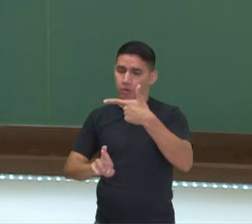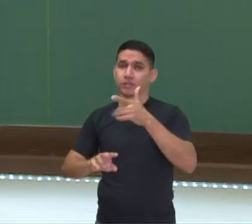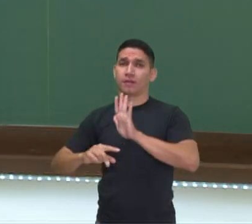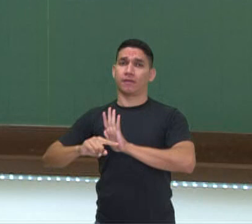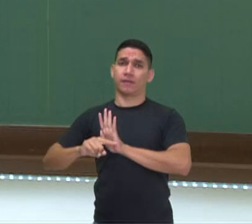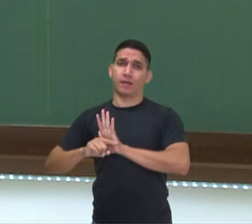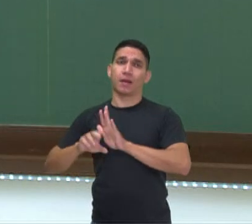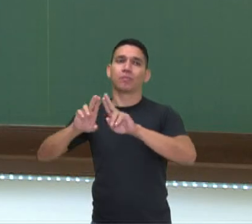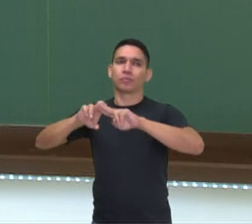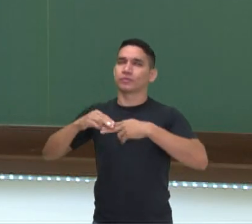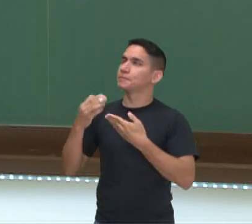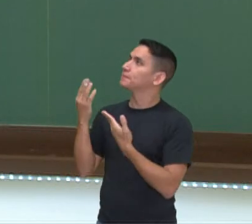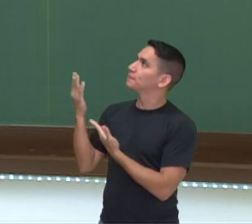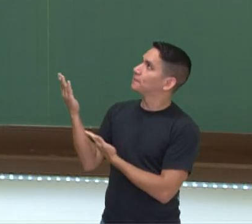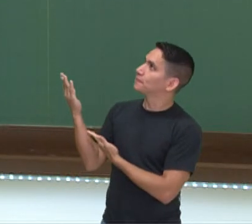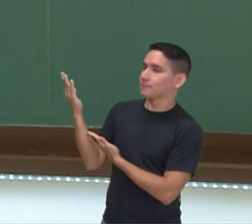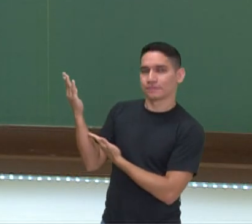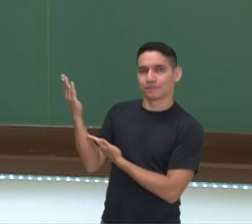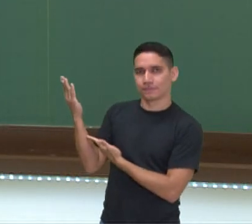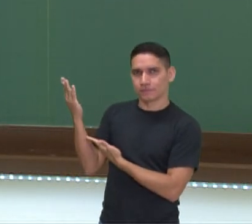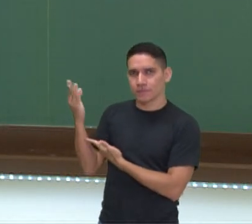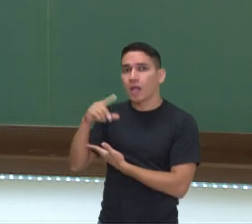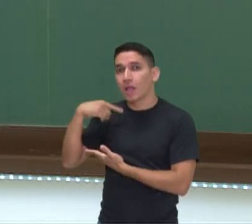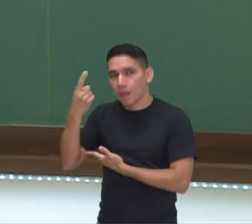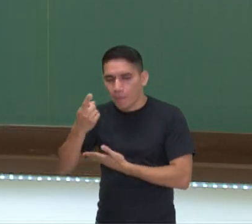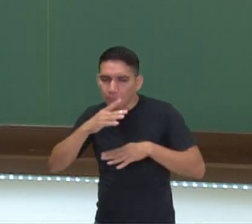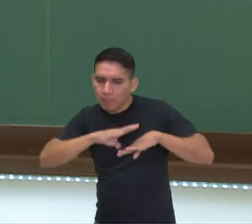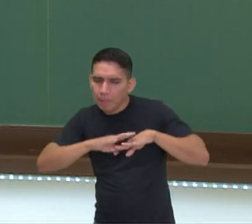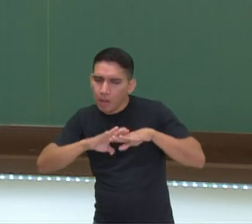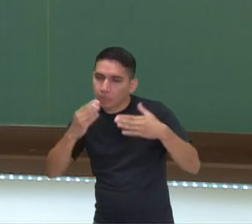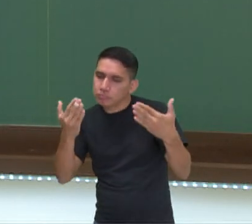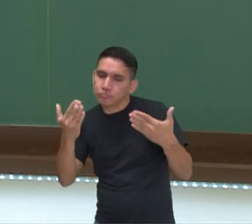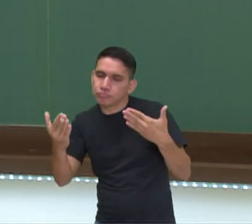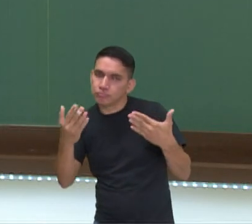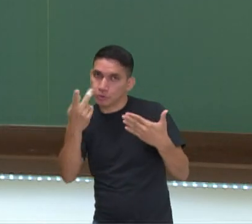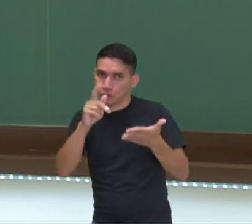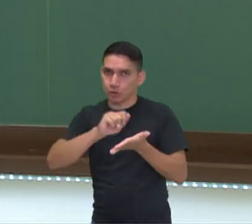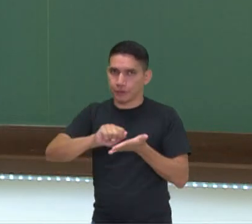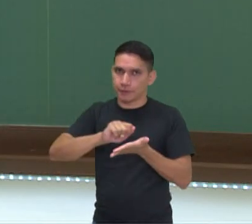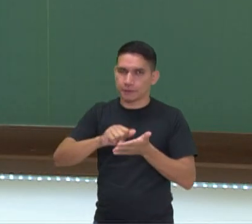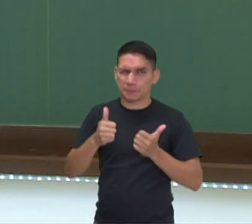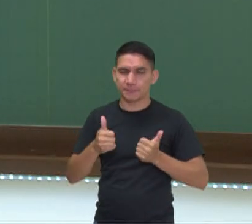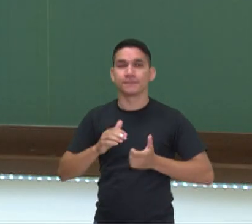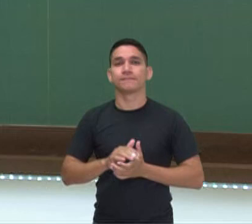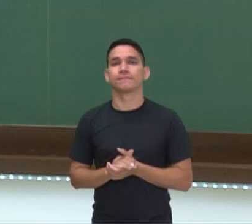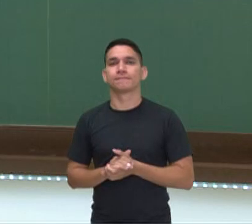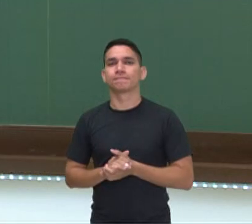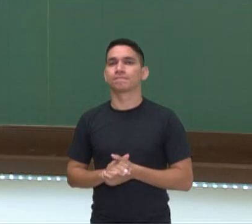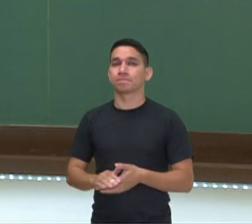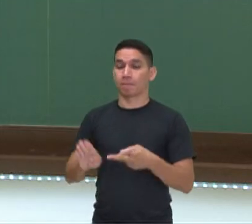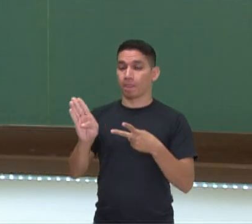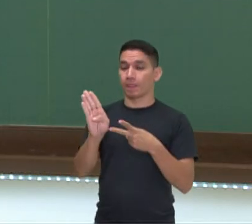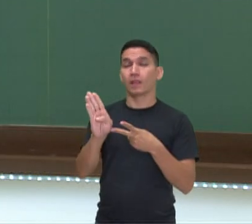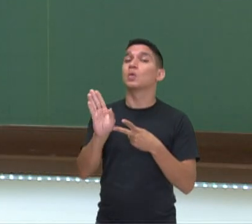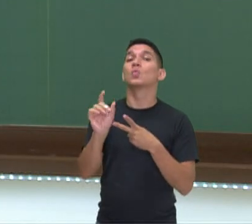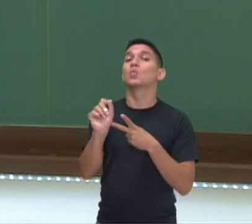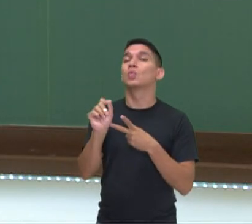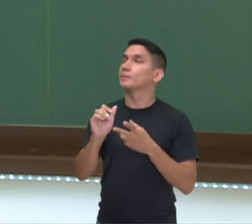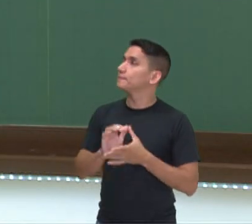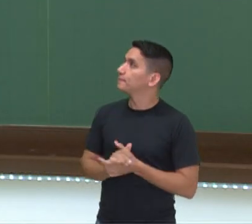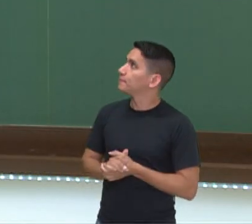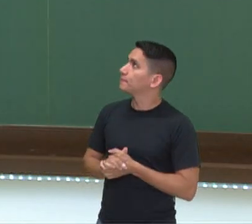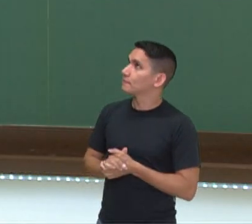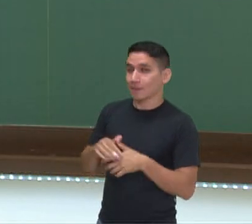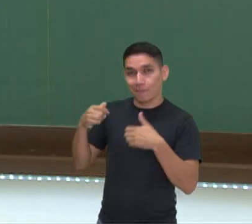está a divisão então para vocês conferirem depois no caderninho de vocês ok na letra B nós